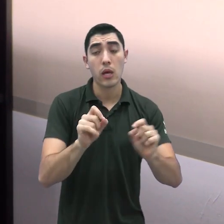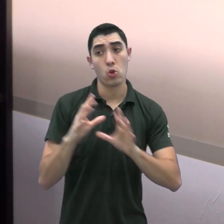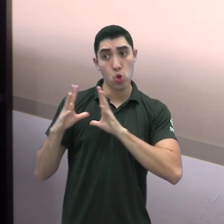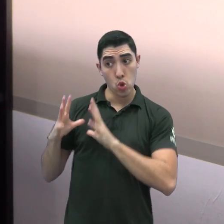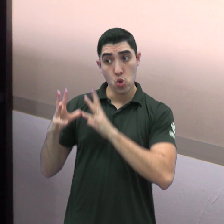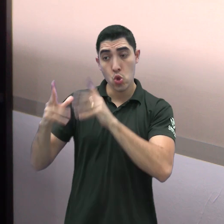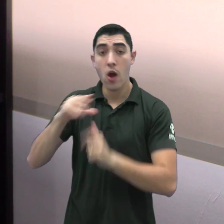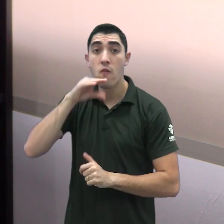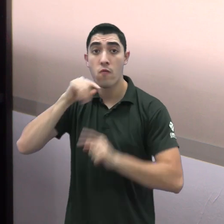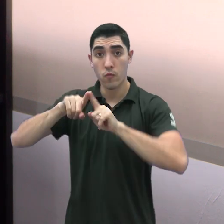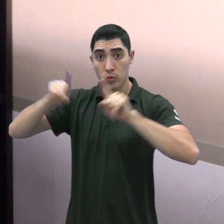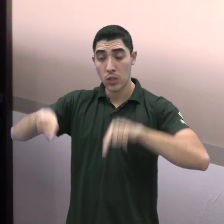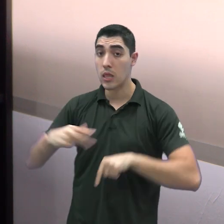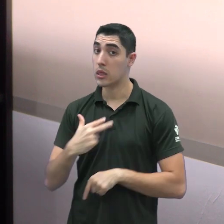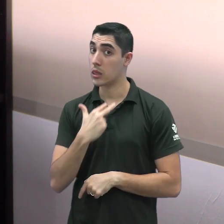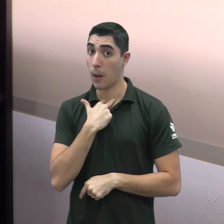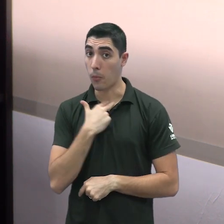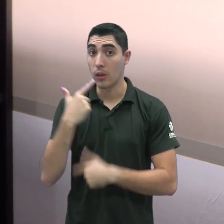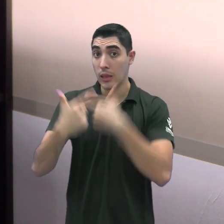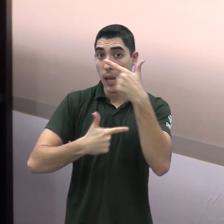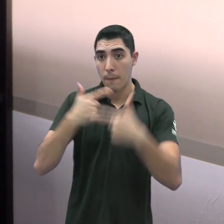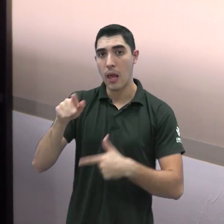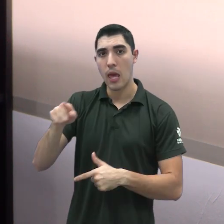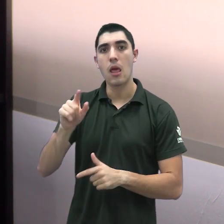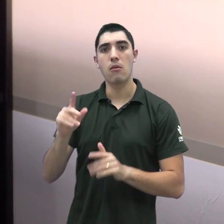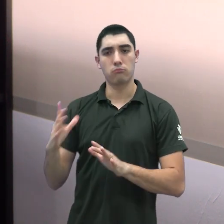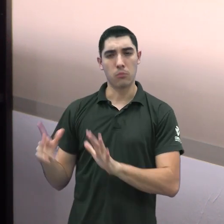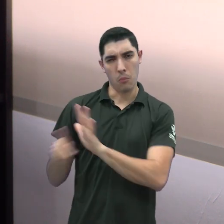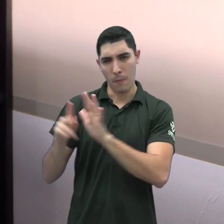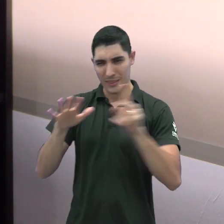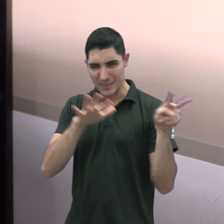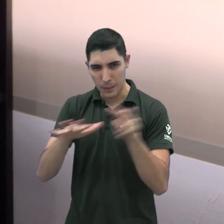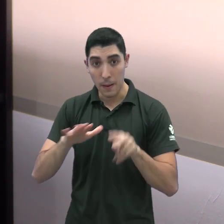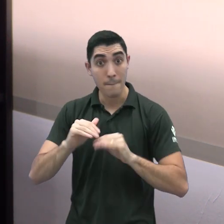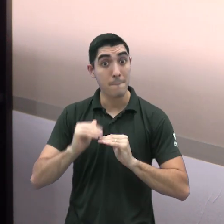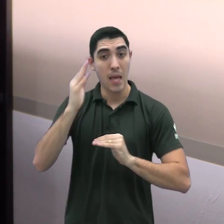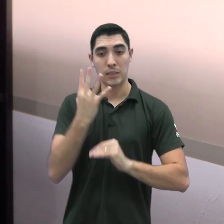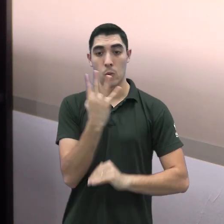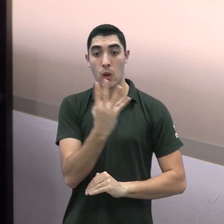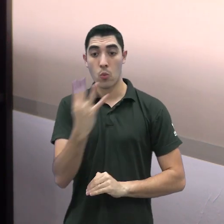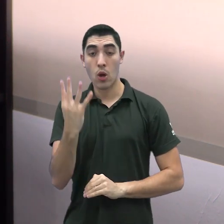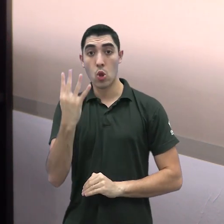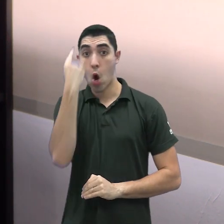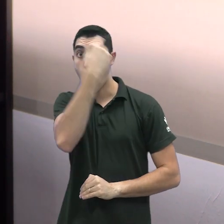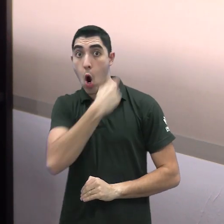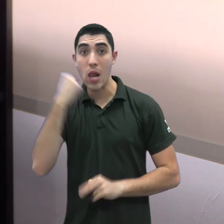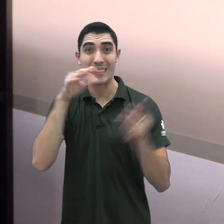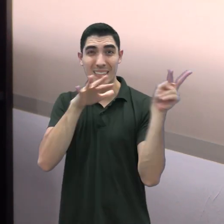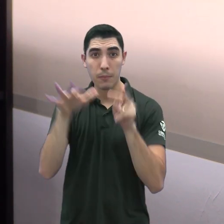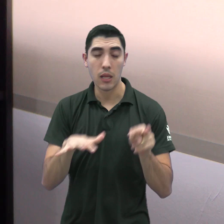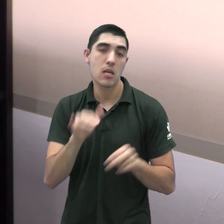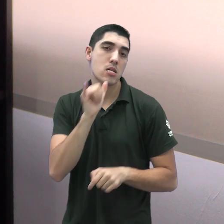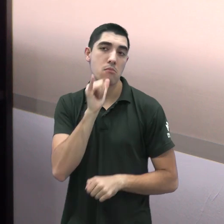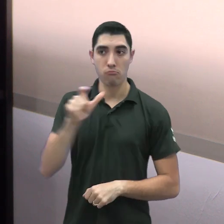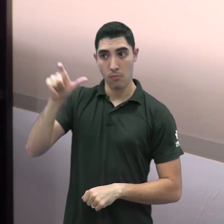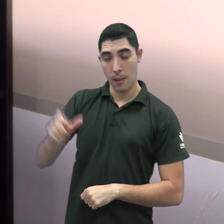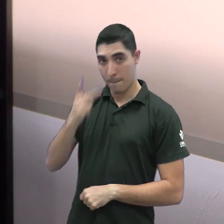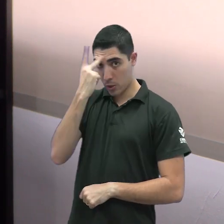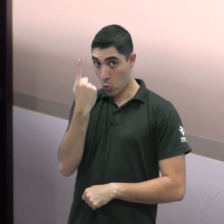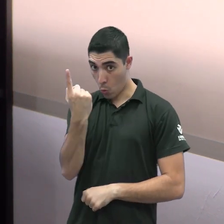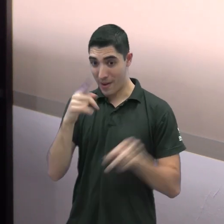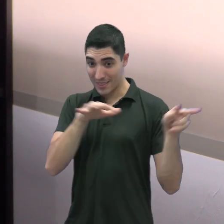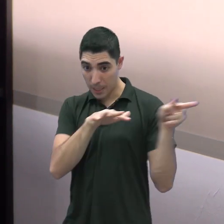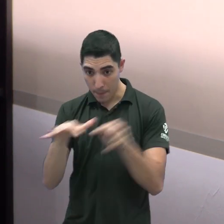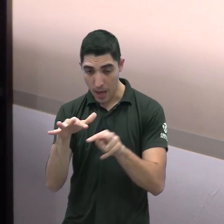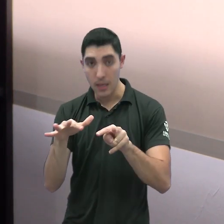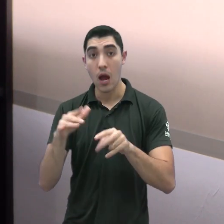Todo empregado não pode trabalhar mais do que 44 horas semanais. Então, em uma semana, o empregador